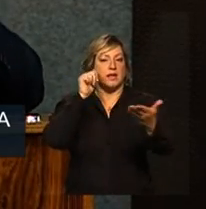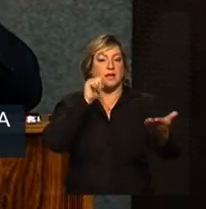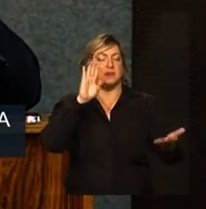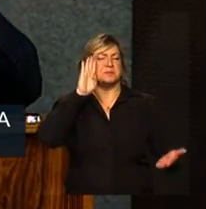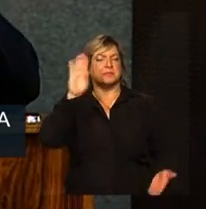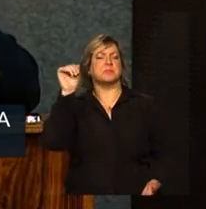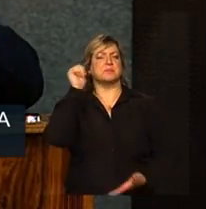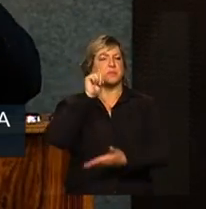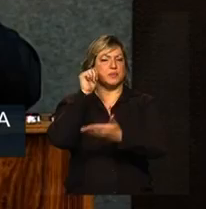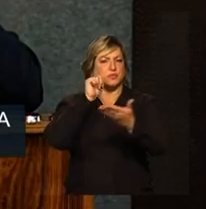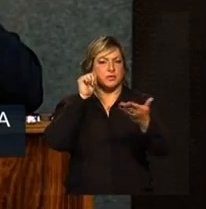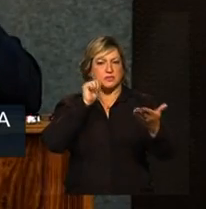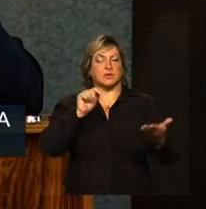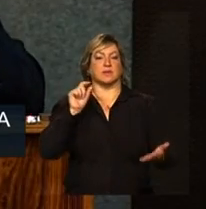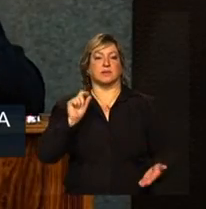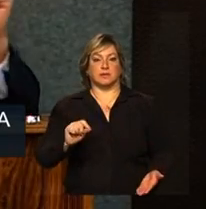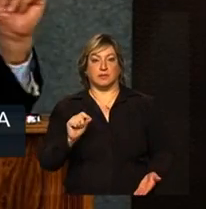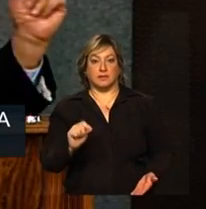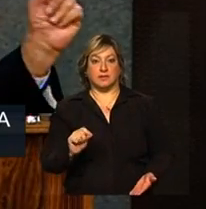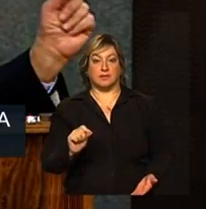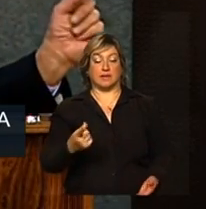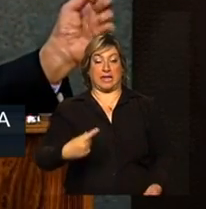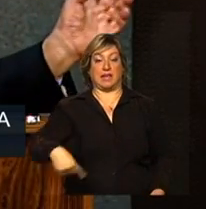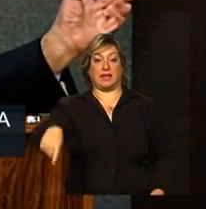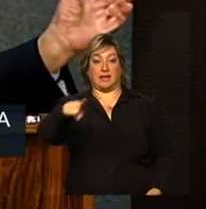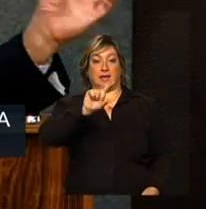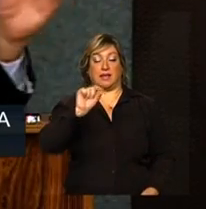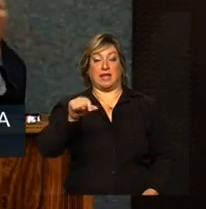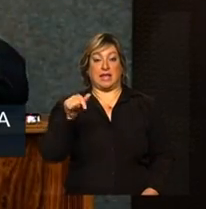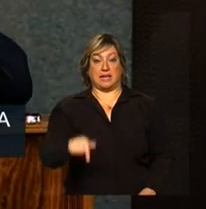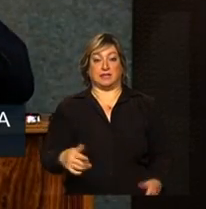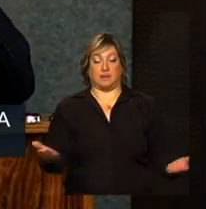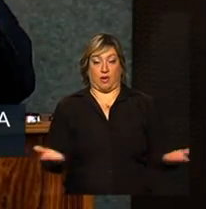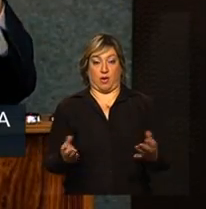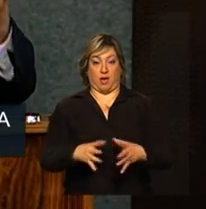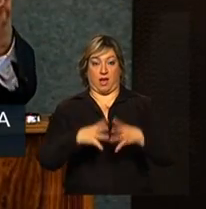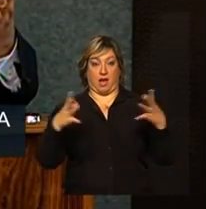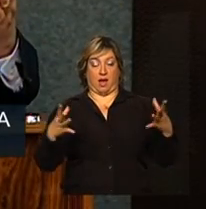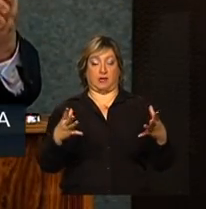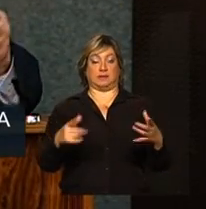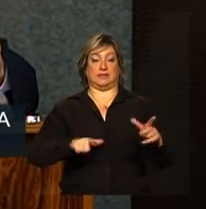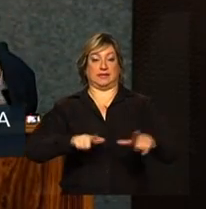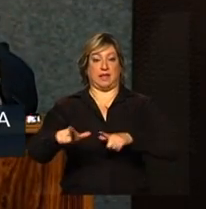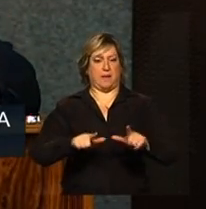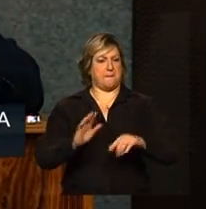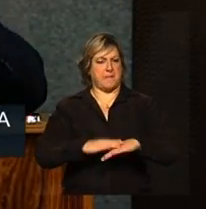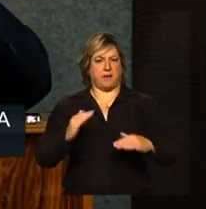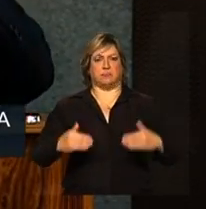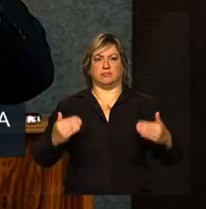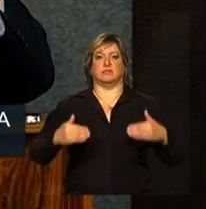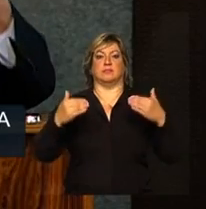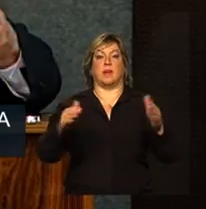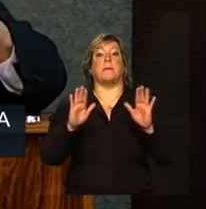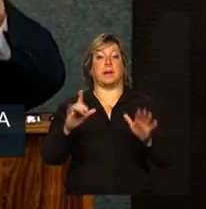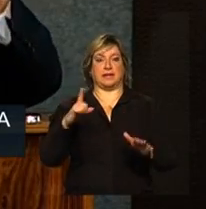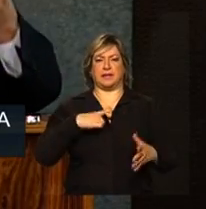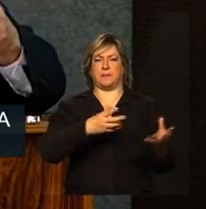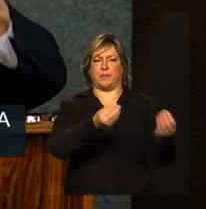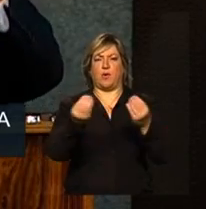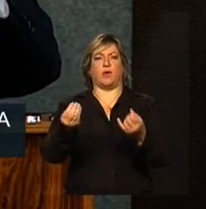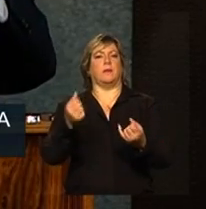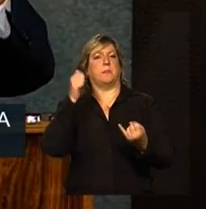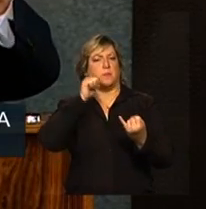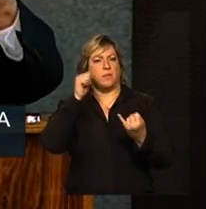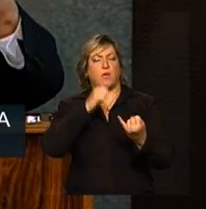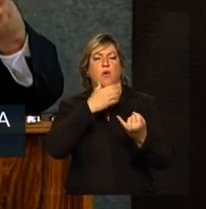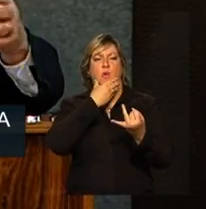sobretudo as mulheres que foram as que, neste grande movimento, as que mais avançaram, mas tem mulheres, tem homens,